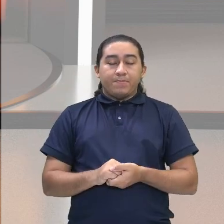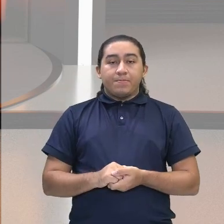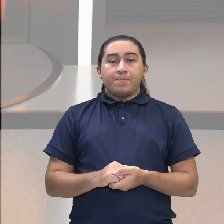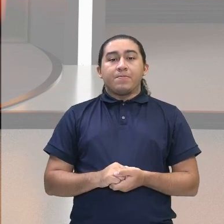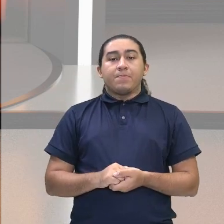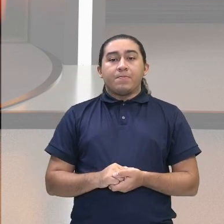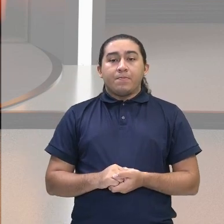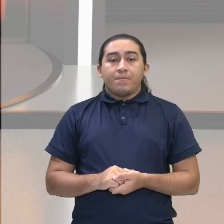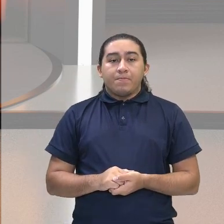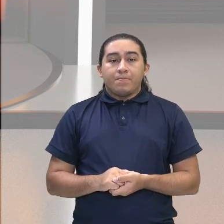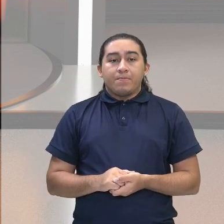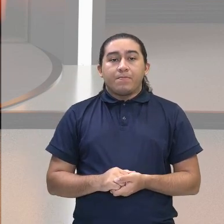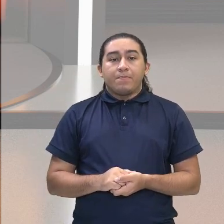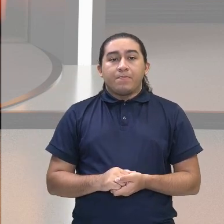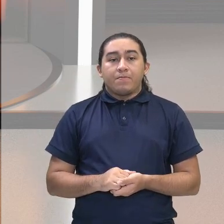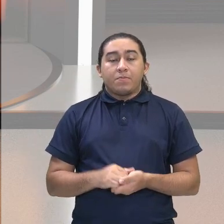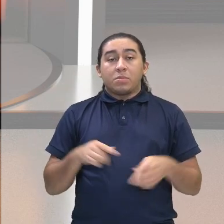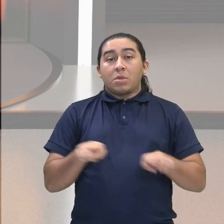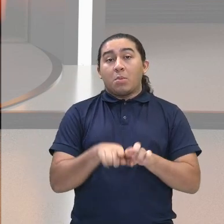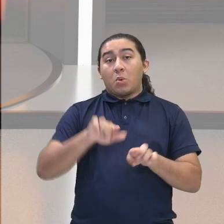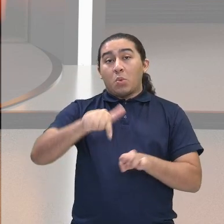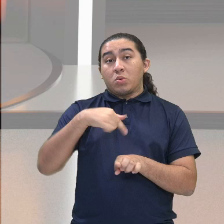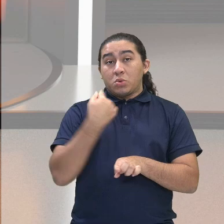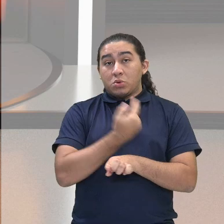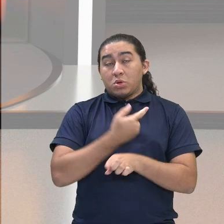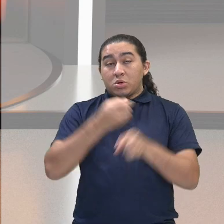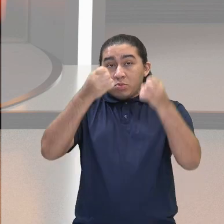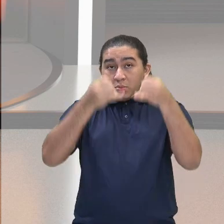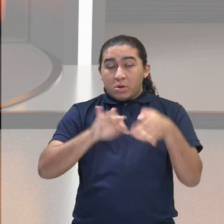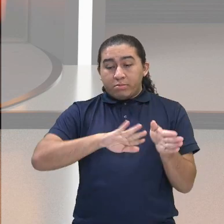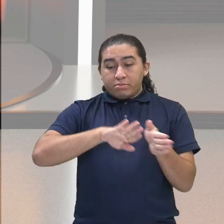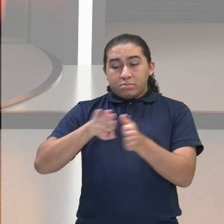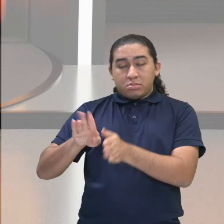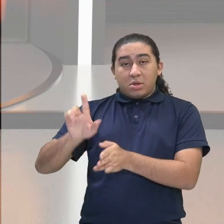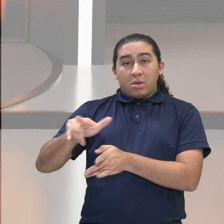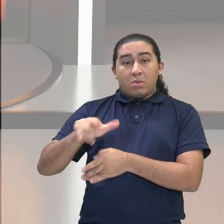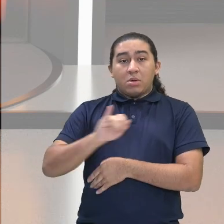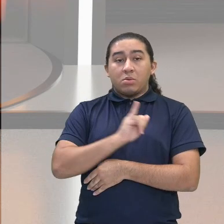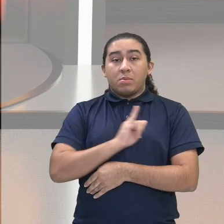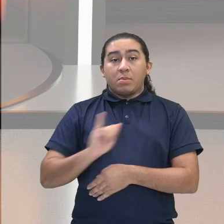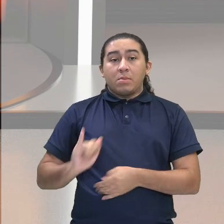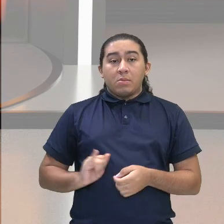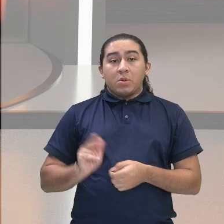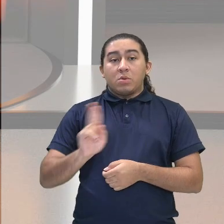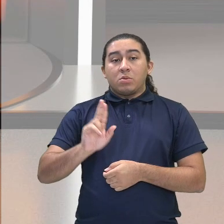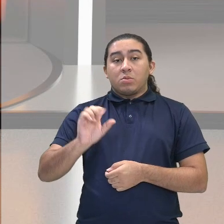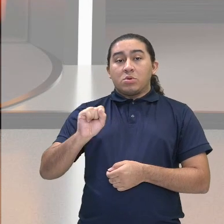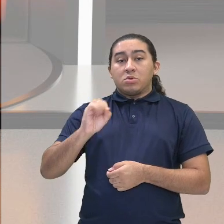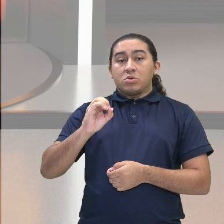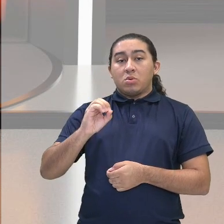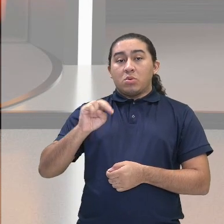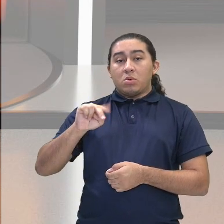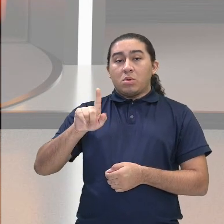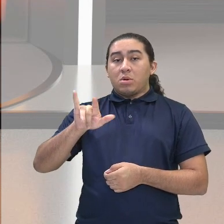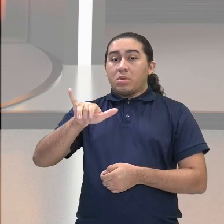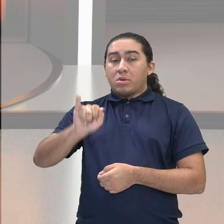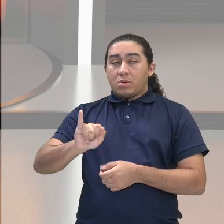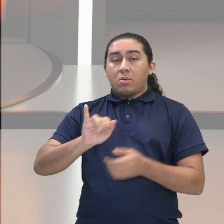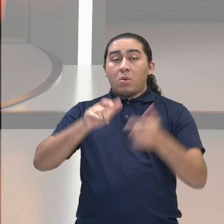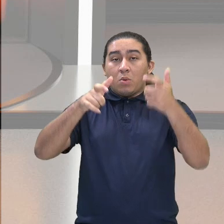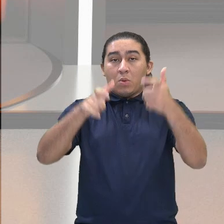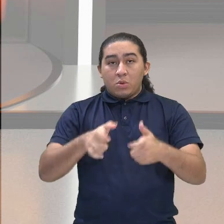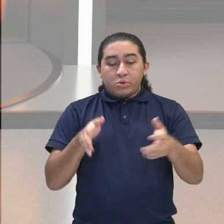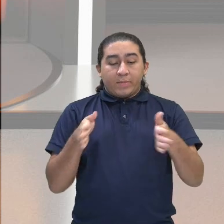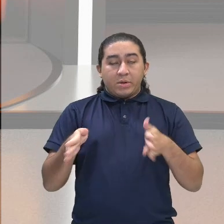outro império que a gente vai falar também um pouco aqui brevemente é o Império Songhai. Então, localização e